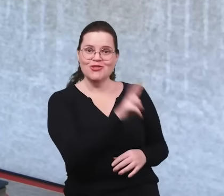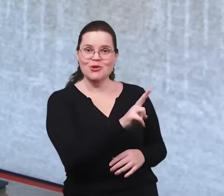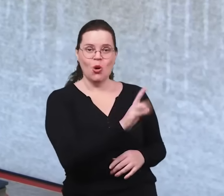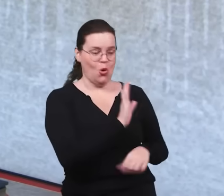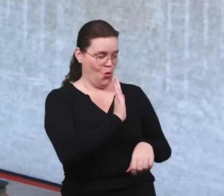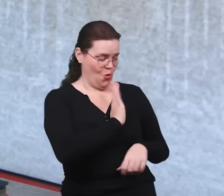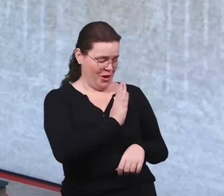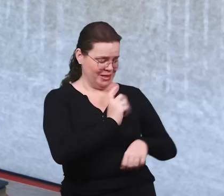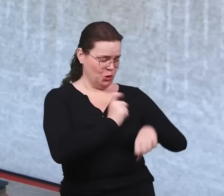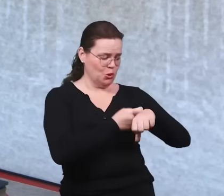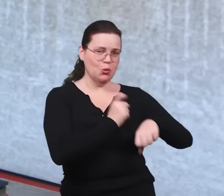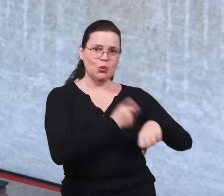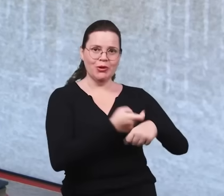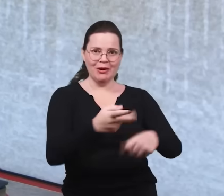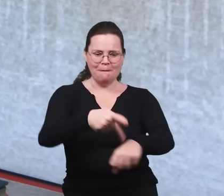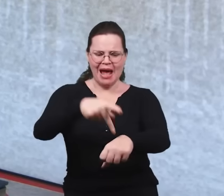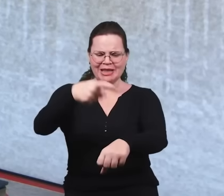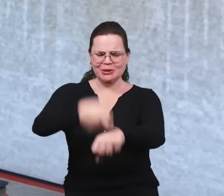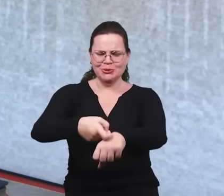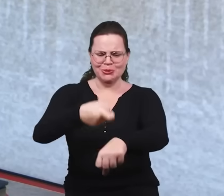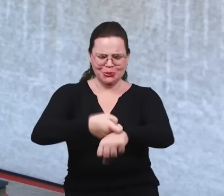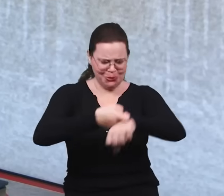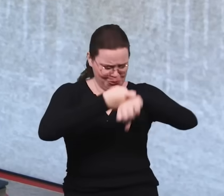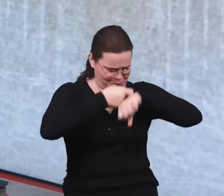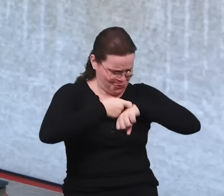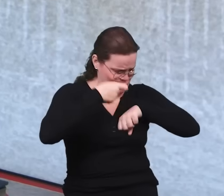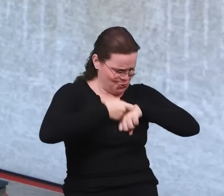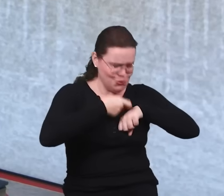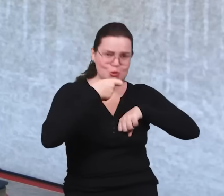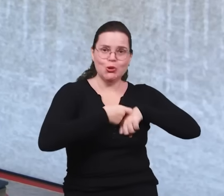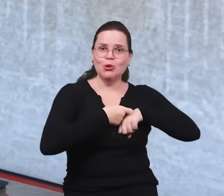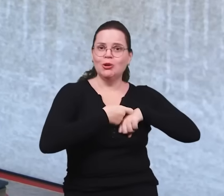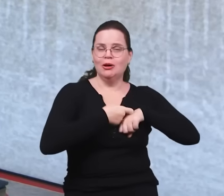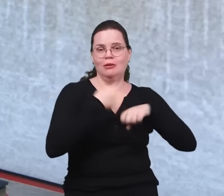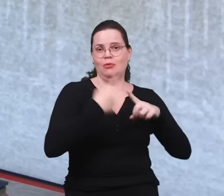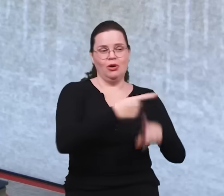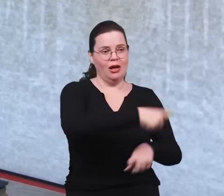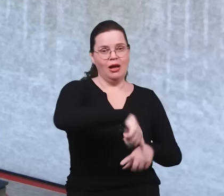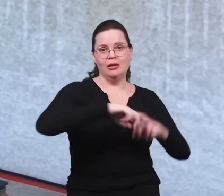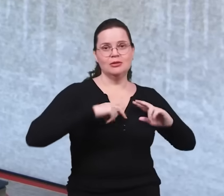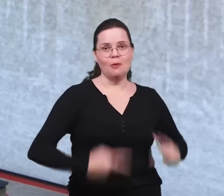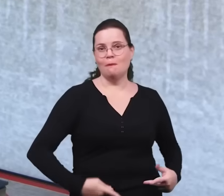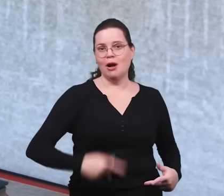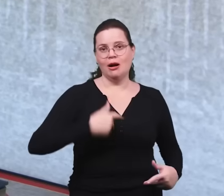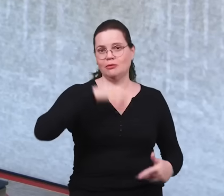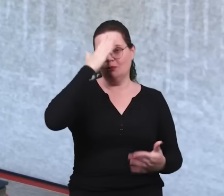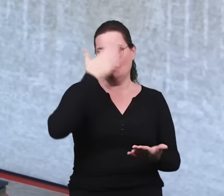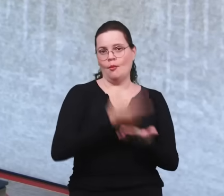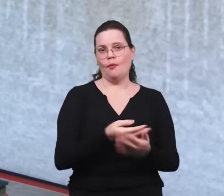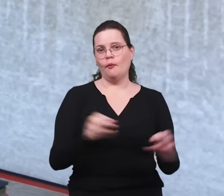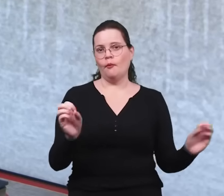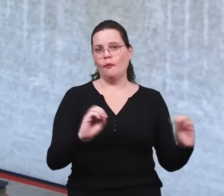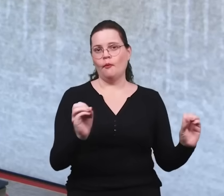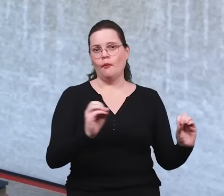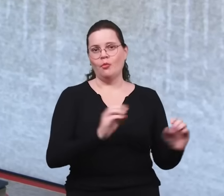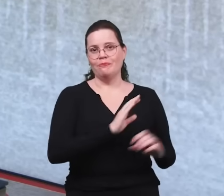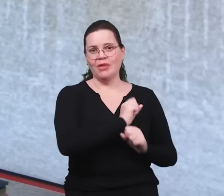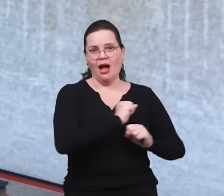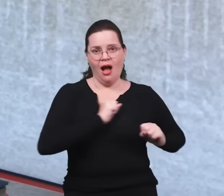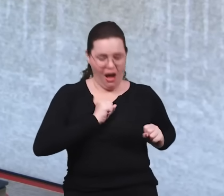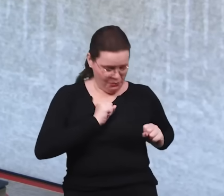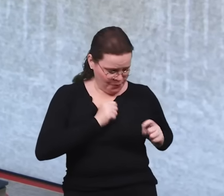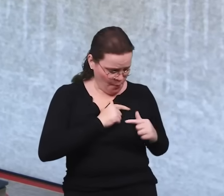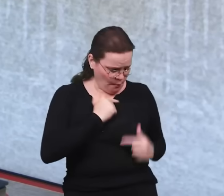isso devido à incredulidade do coração do homem. Ele encontrou também o homem vazio de valores divinos, mas